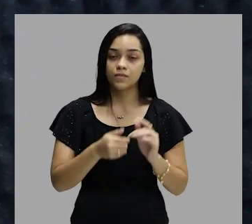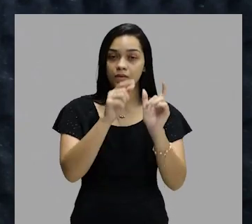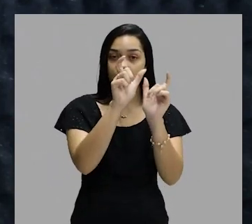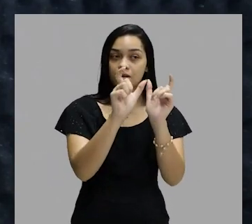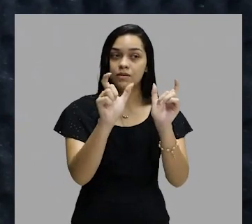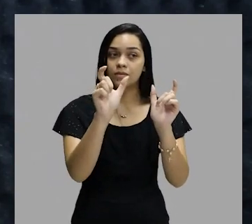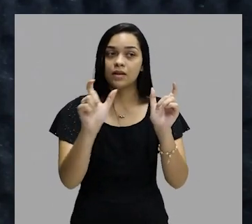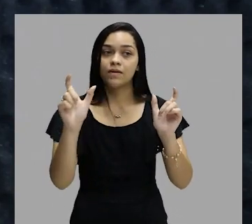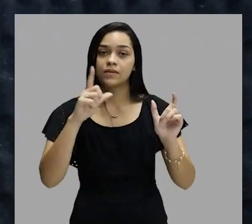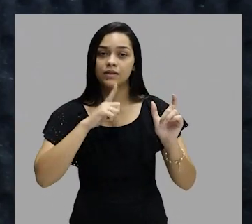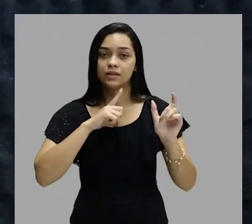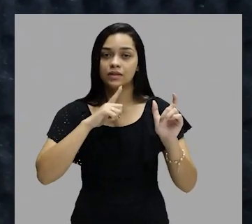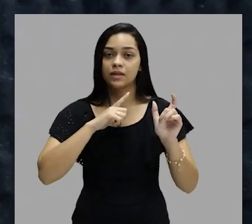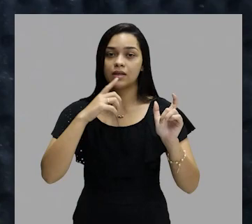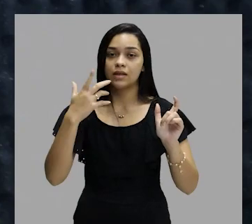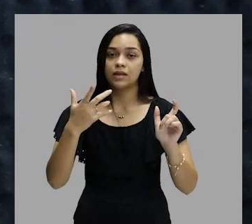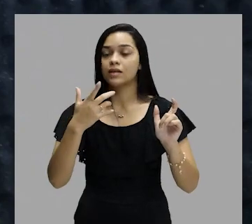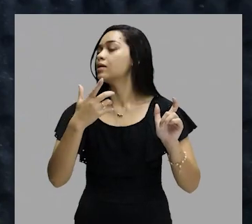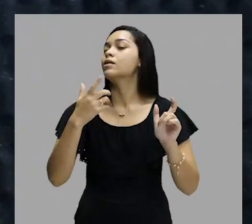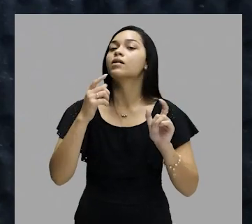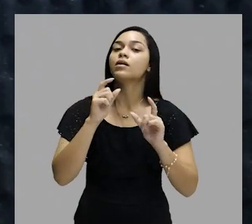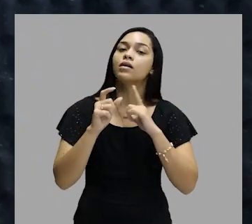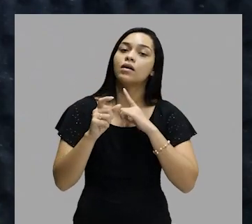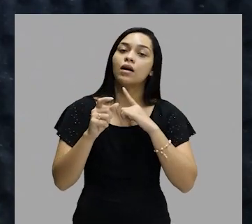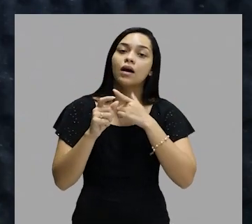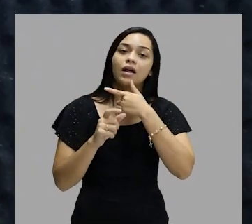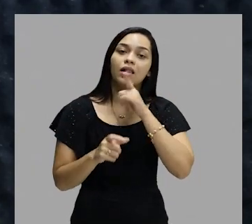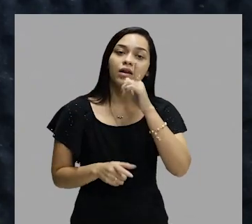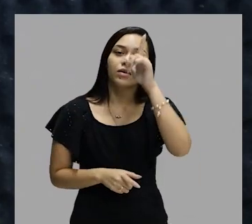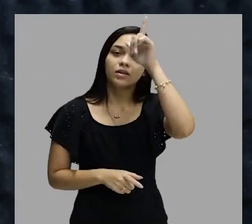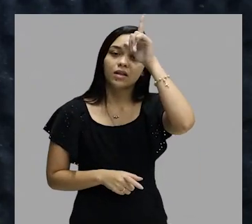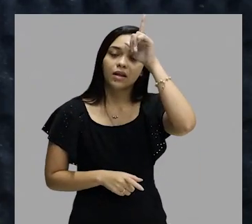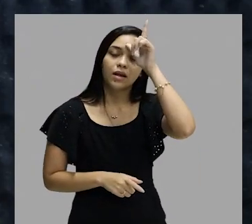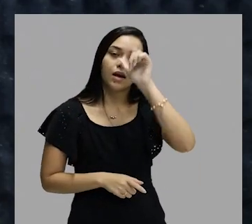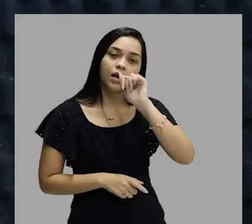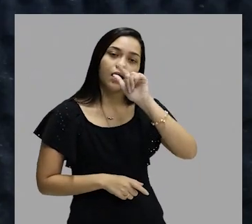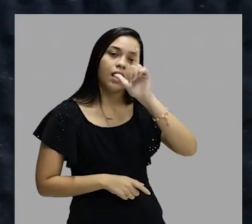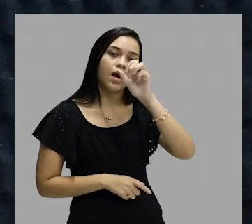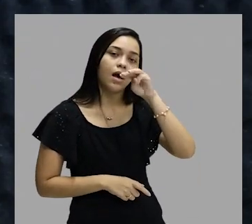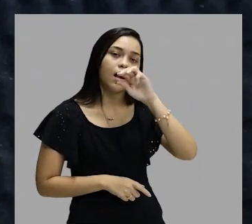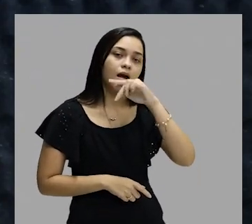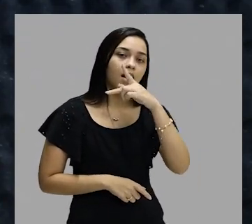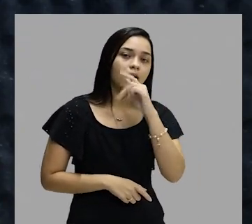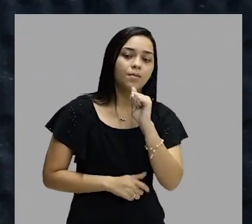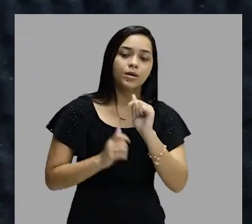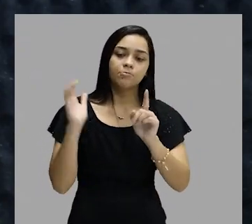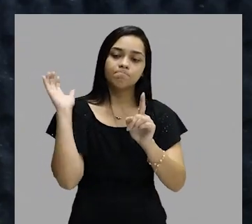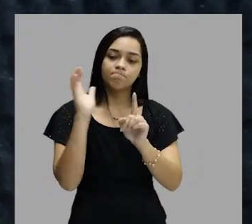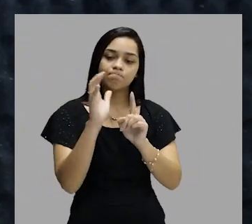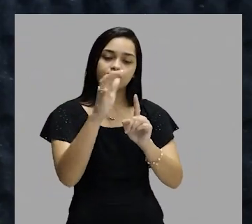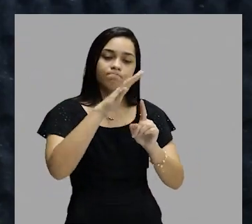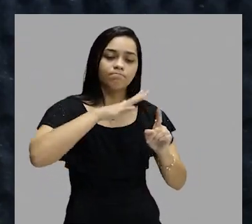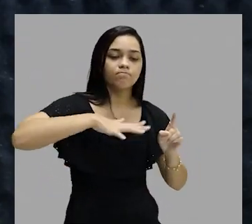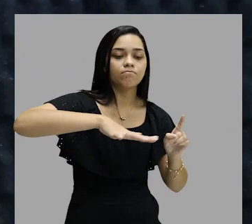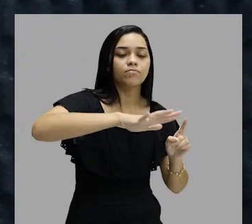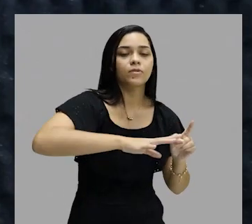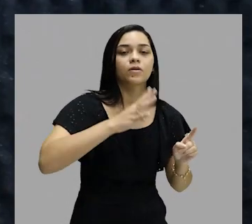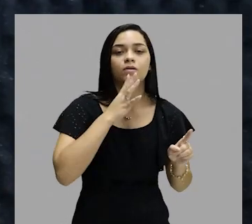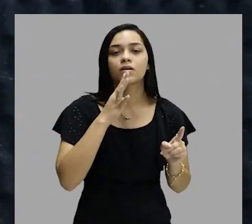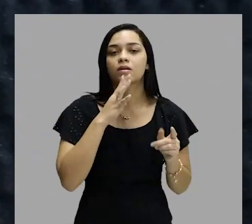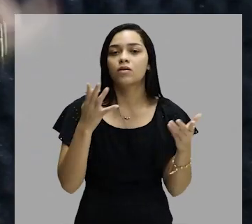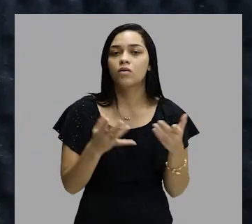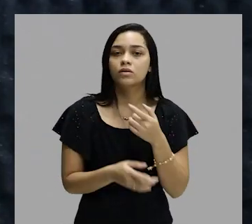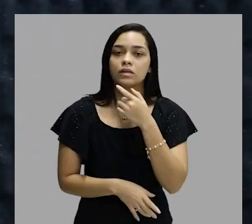palavras que vêm das línguas germânicas, que são das tribos que ocupavam os territórios que nós conhecemos hoje,